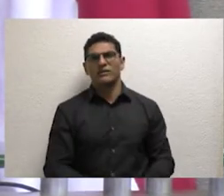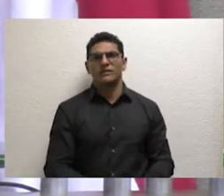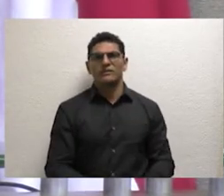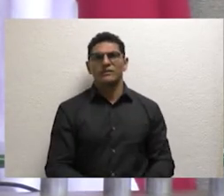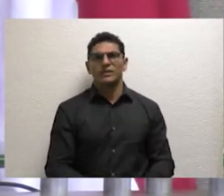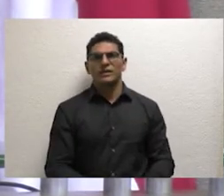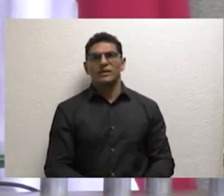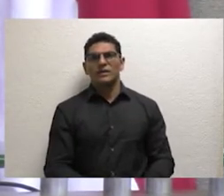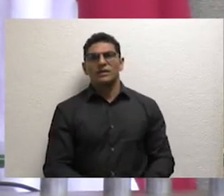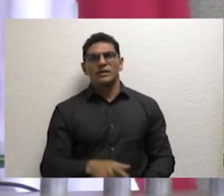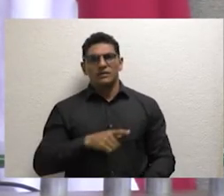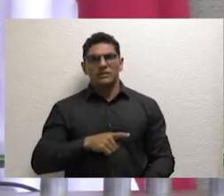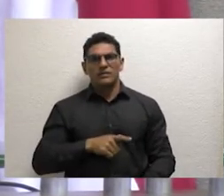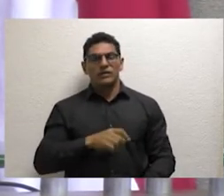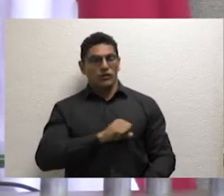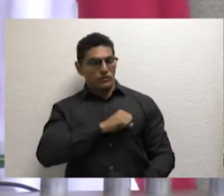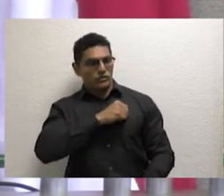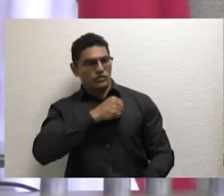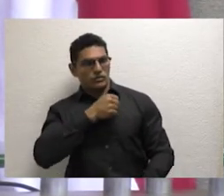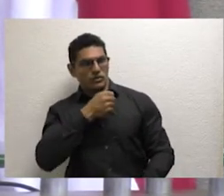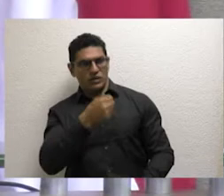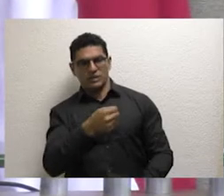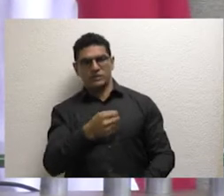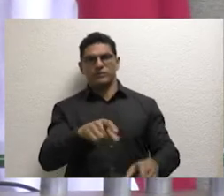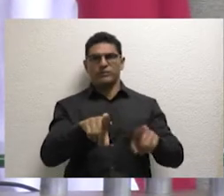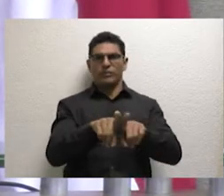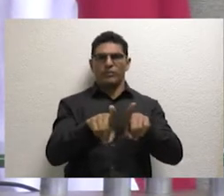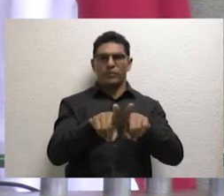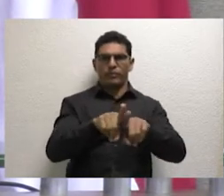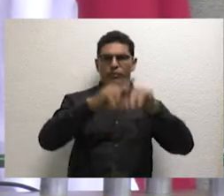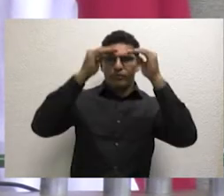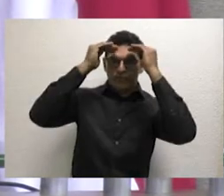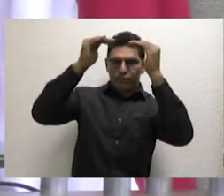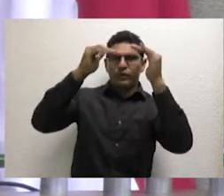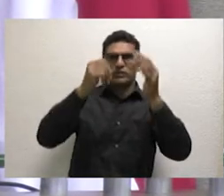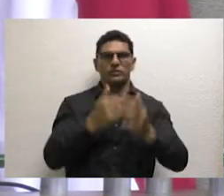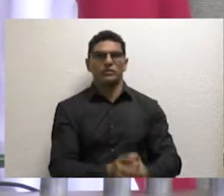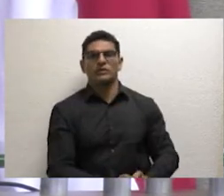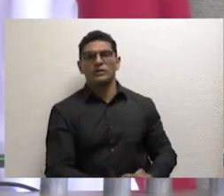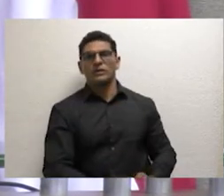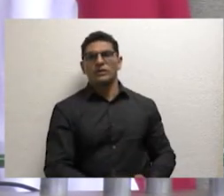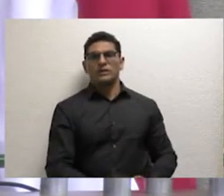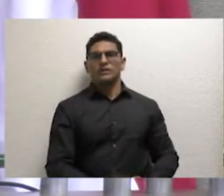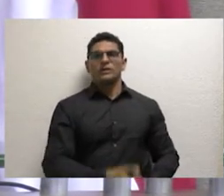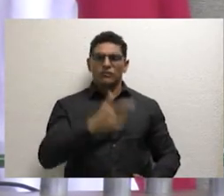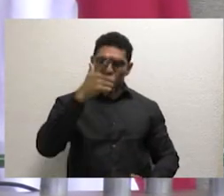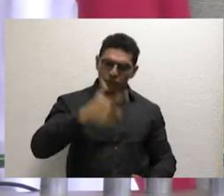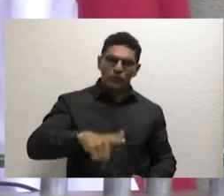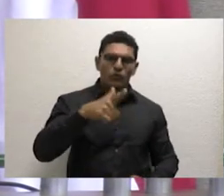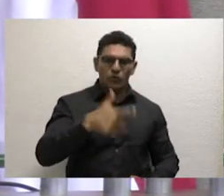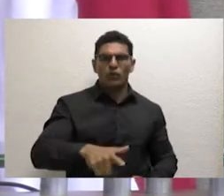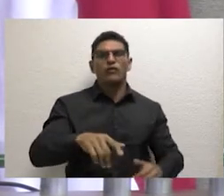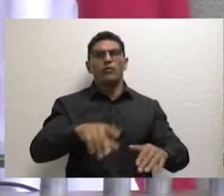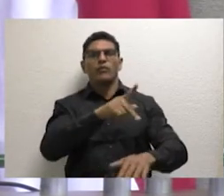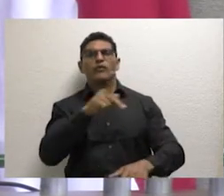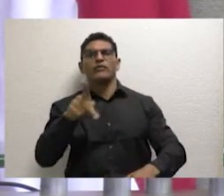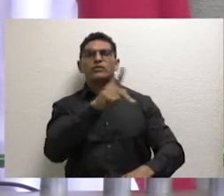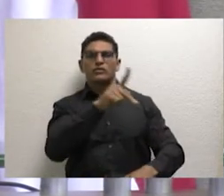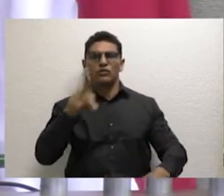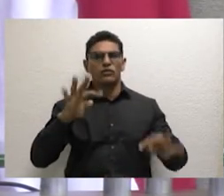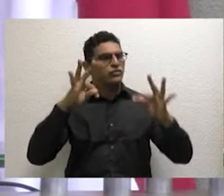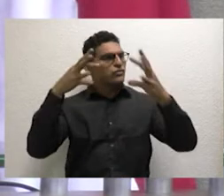todo o nosso carinho e nosso respeito nós estamos aqui hoje mais uma vez na categoria do magistério